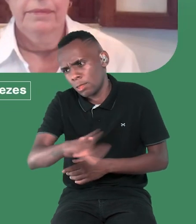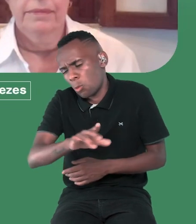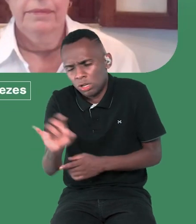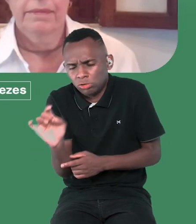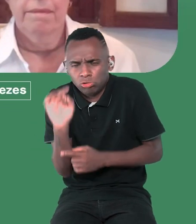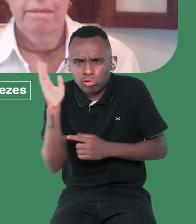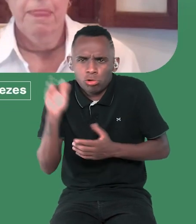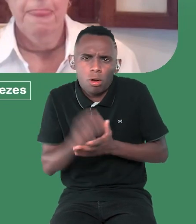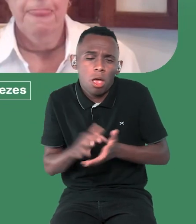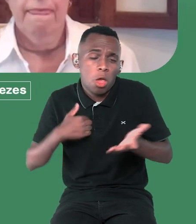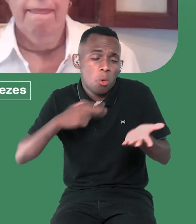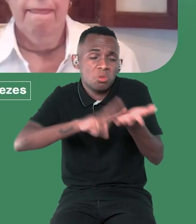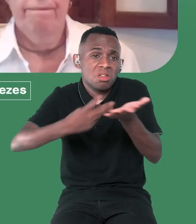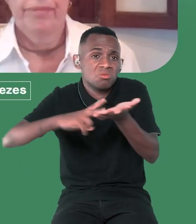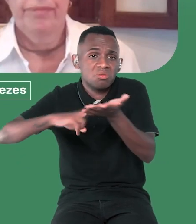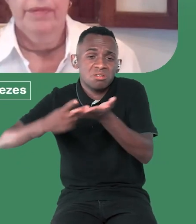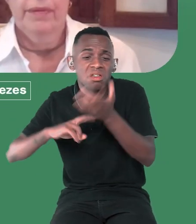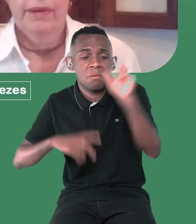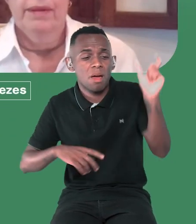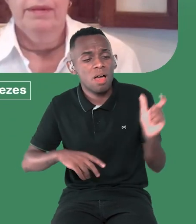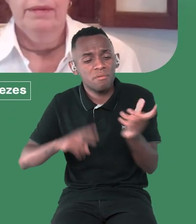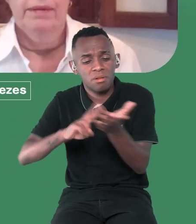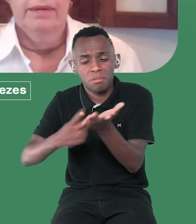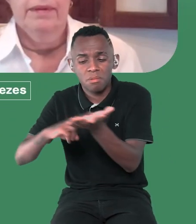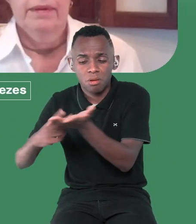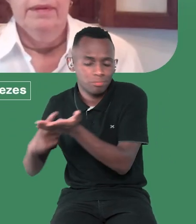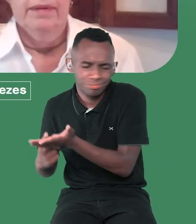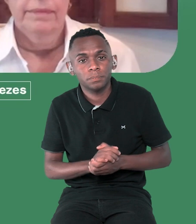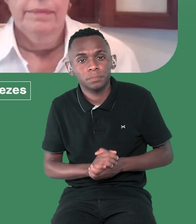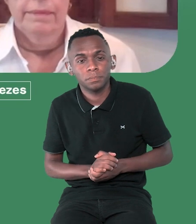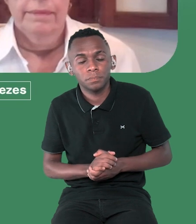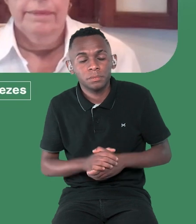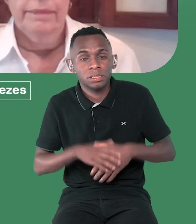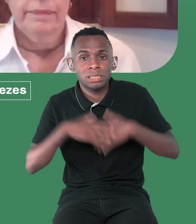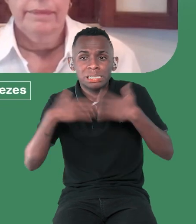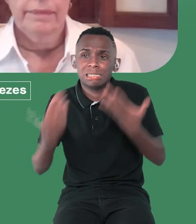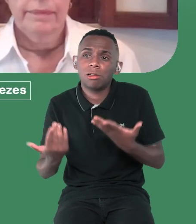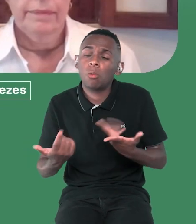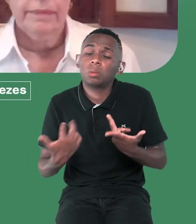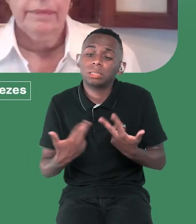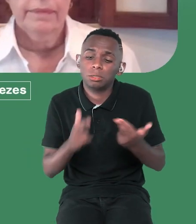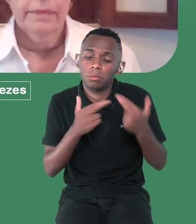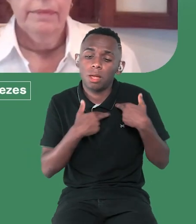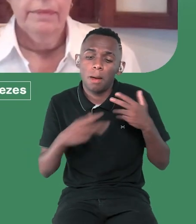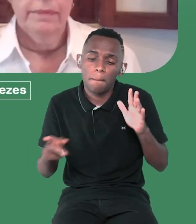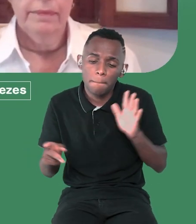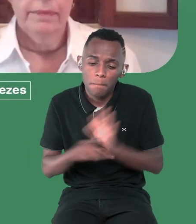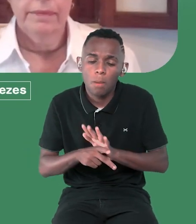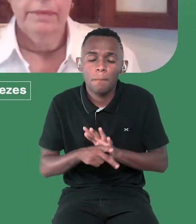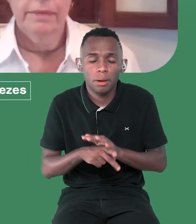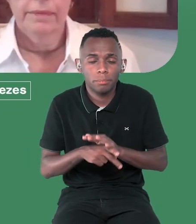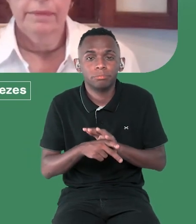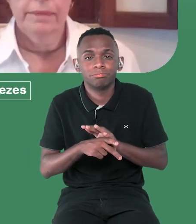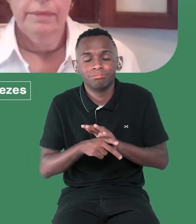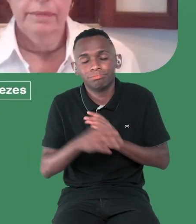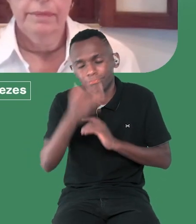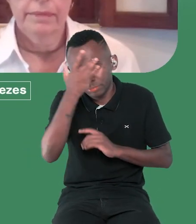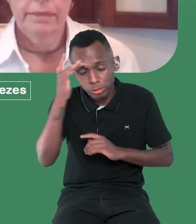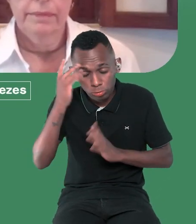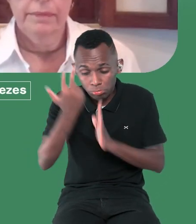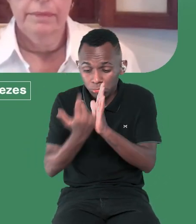né? Ela foi escrita em 1997. Eu recebi, na época, um convite